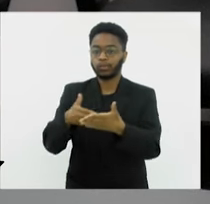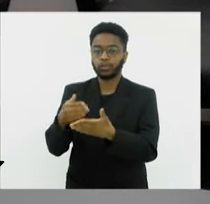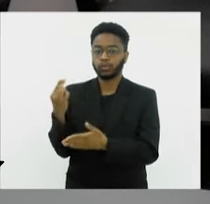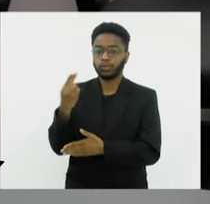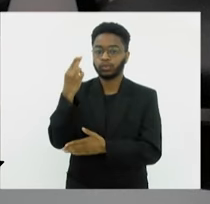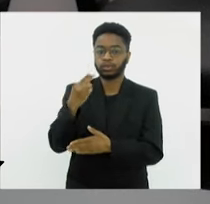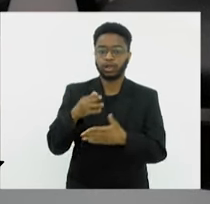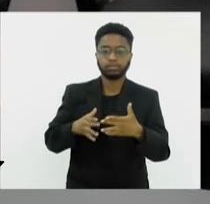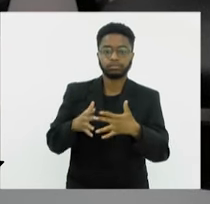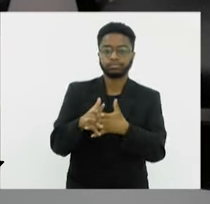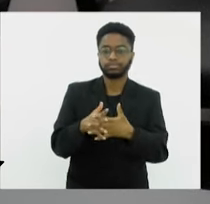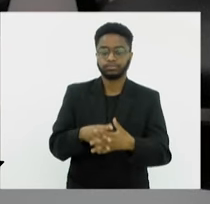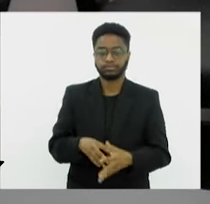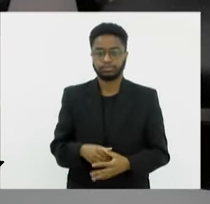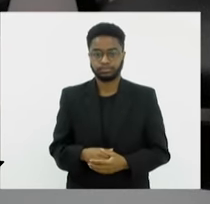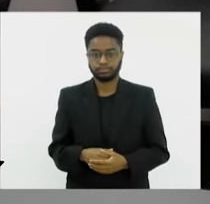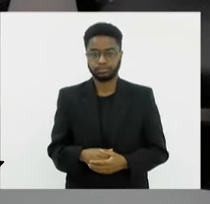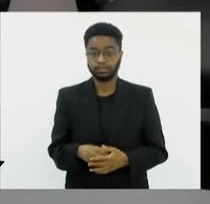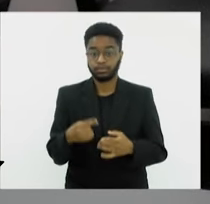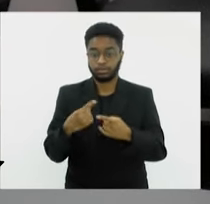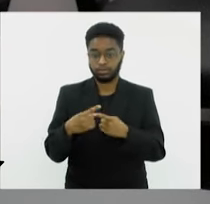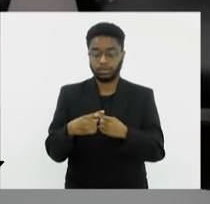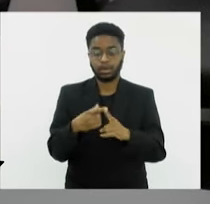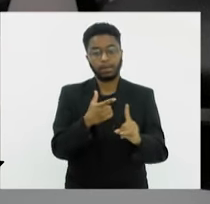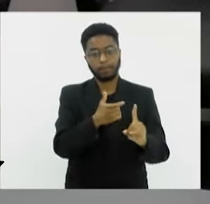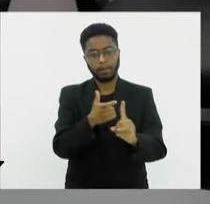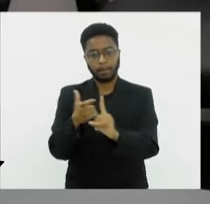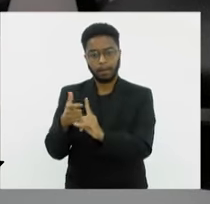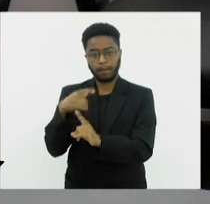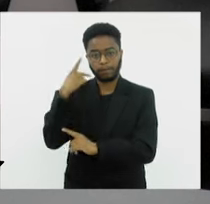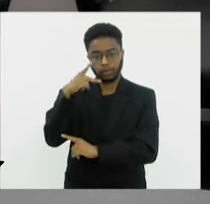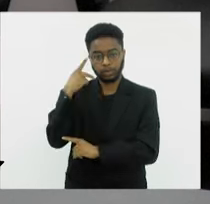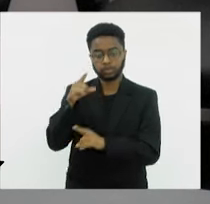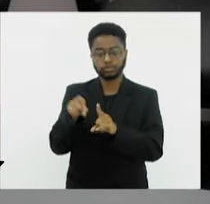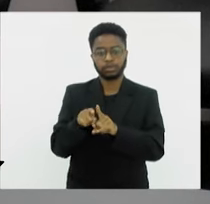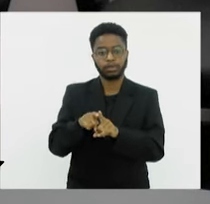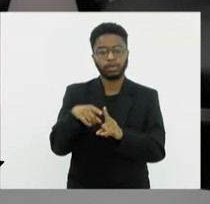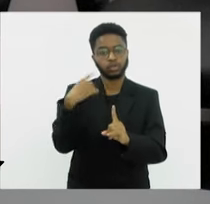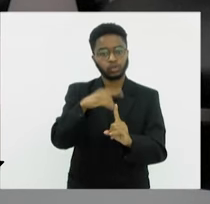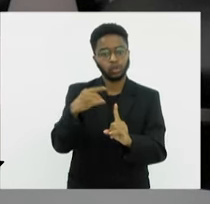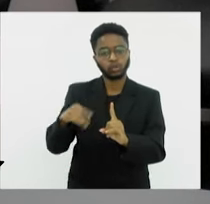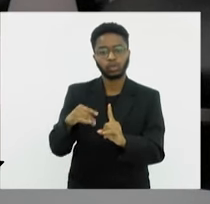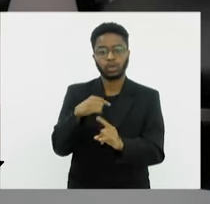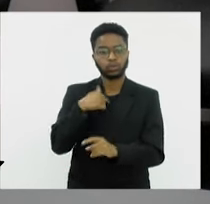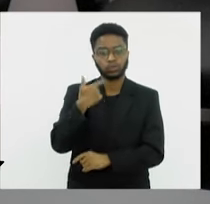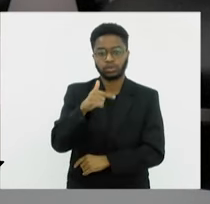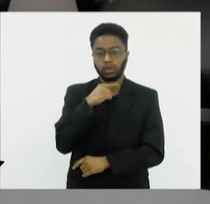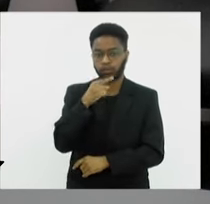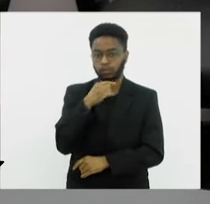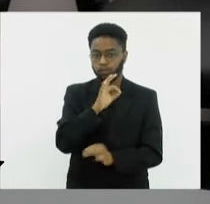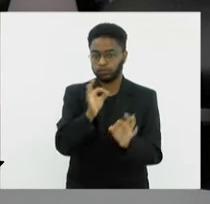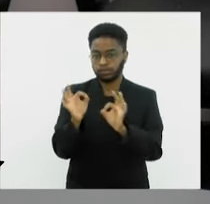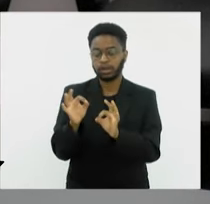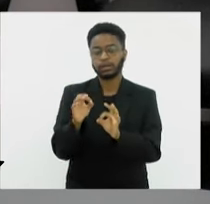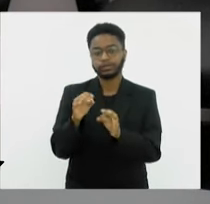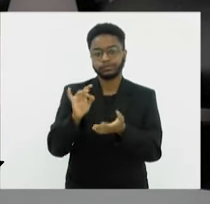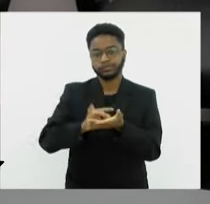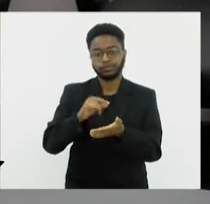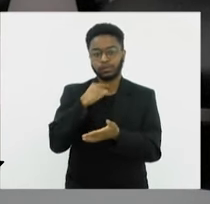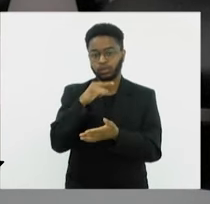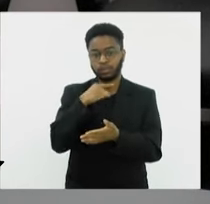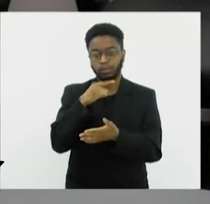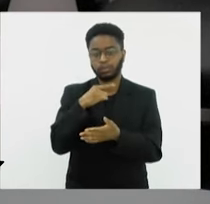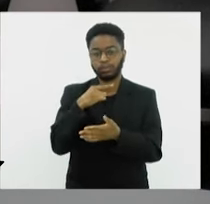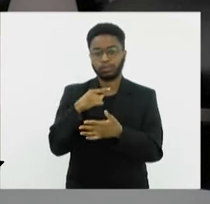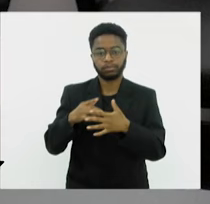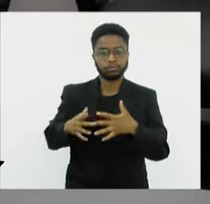de ser ultrapassados. E o assassinato político, a tortura, sem dúvida nenhuma, são marcos que não podem ser ultrapassados, e acho que é esse